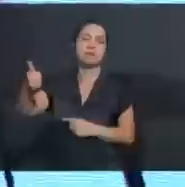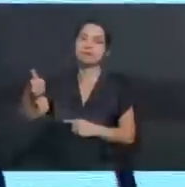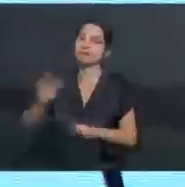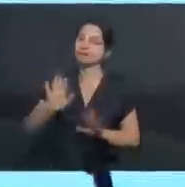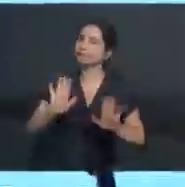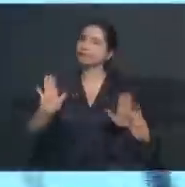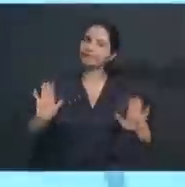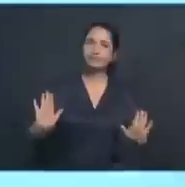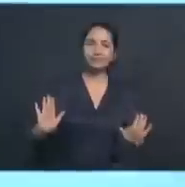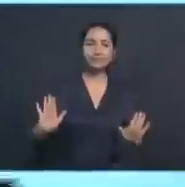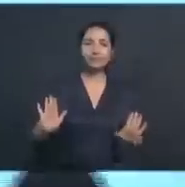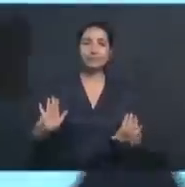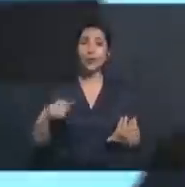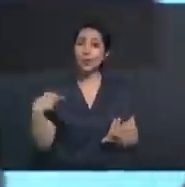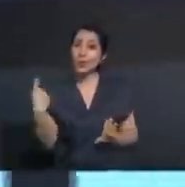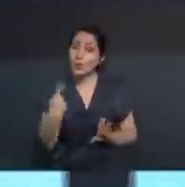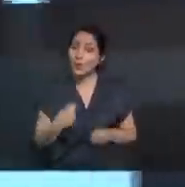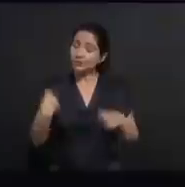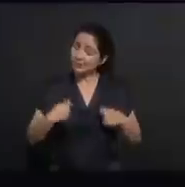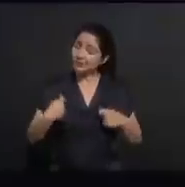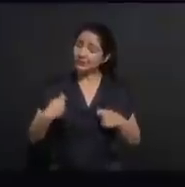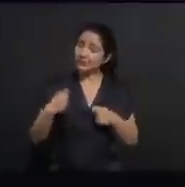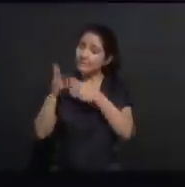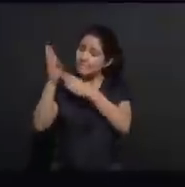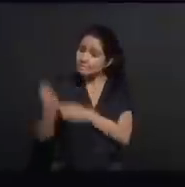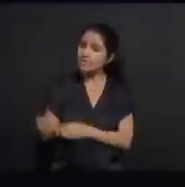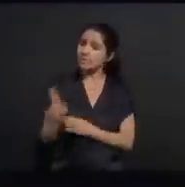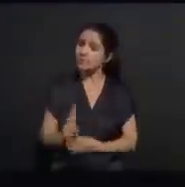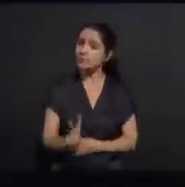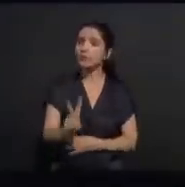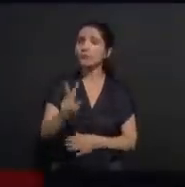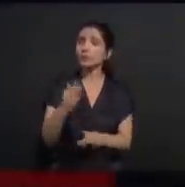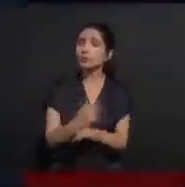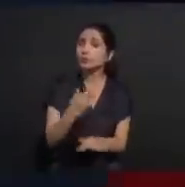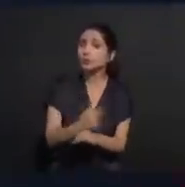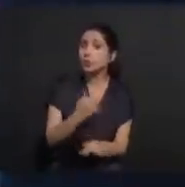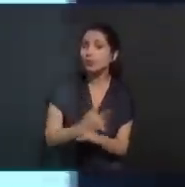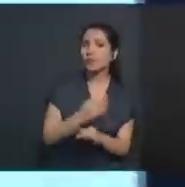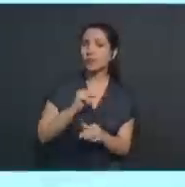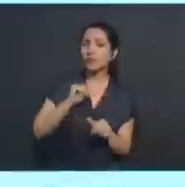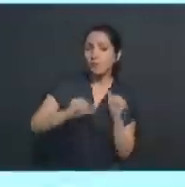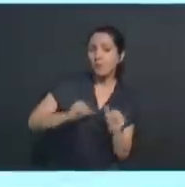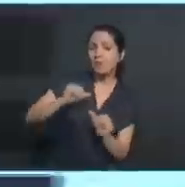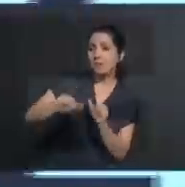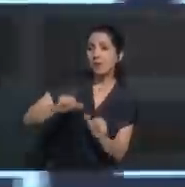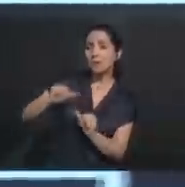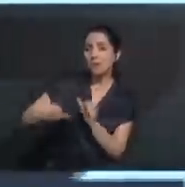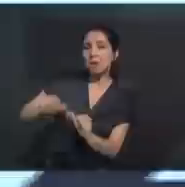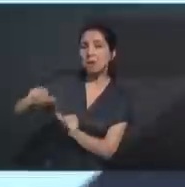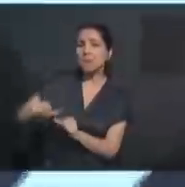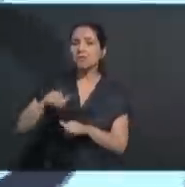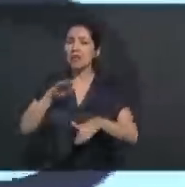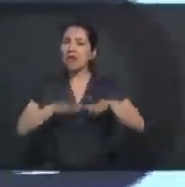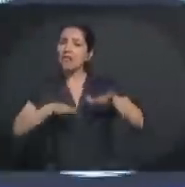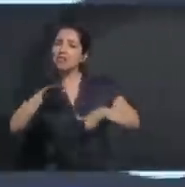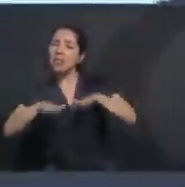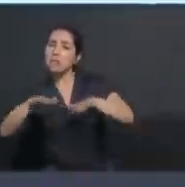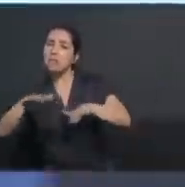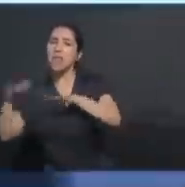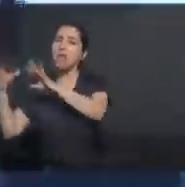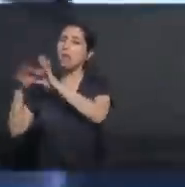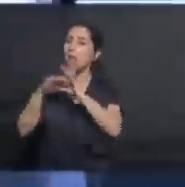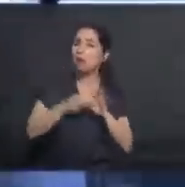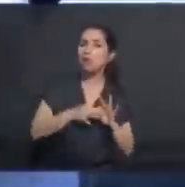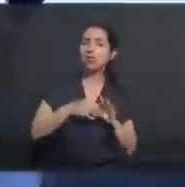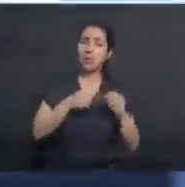É hora da gente sofrer por ser fiel. E não mudar de acordo com o clima e com a situação. As coisas estão boas, eu vou ser